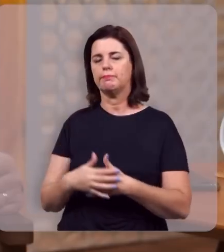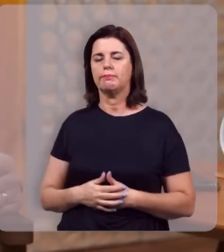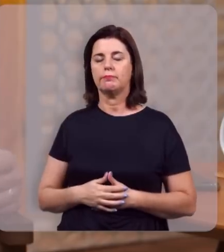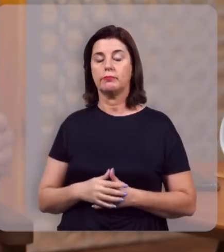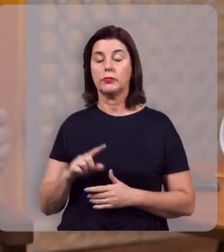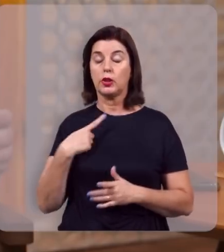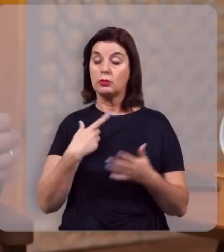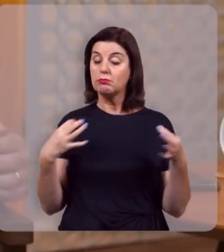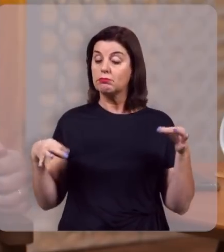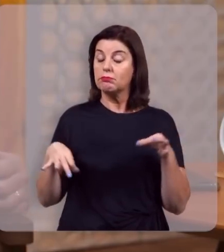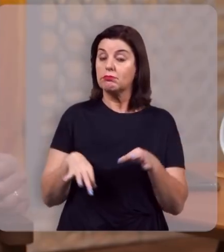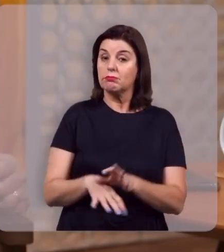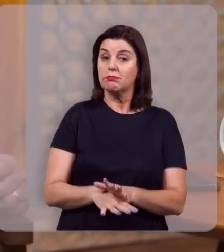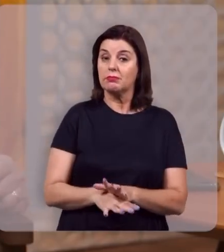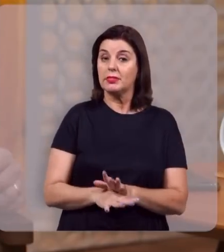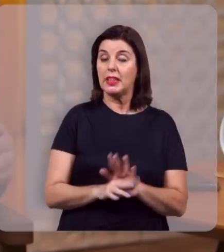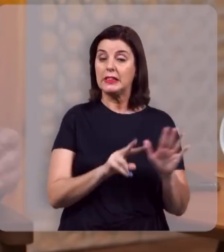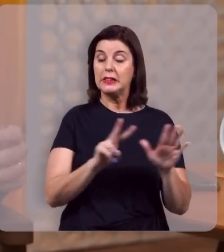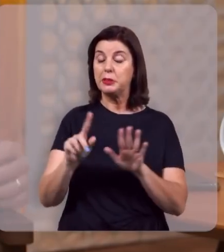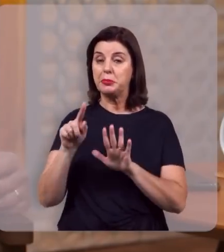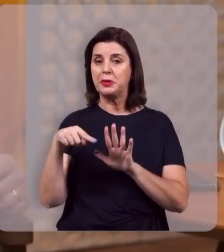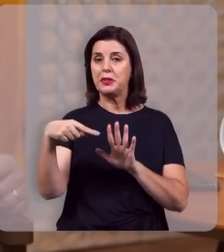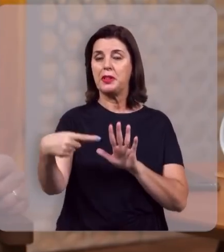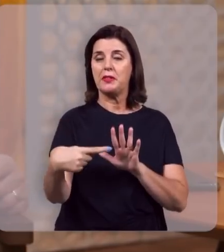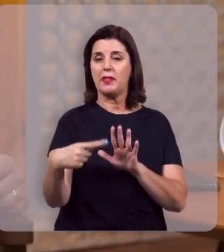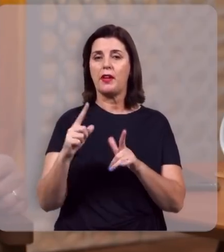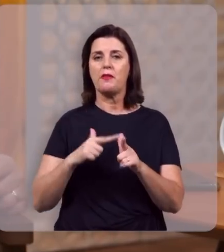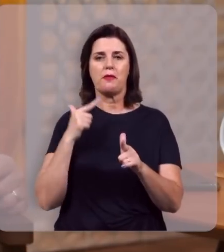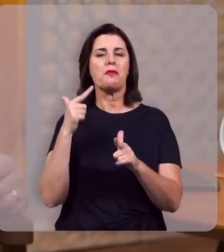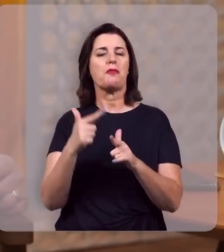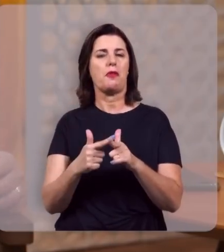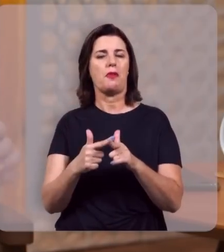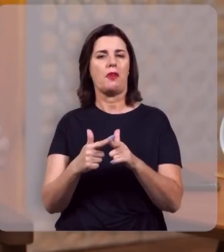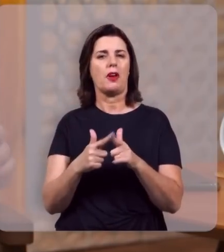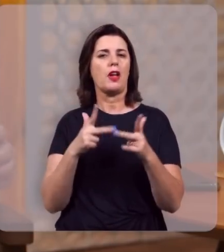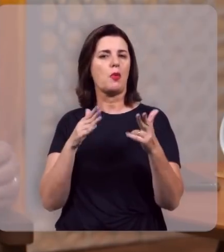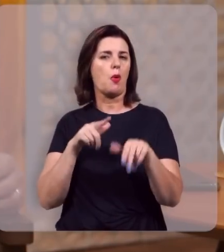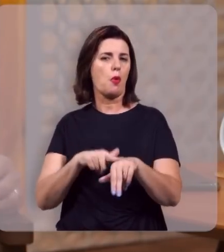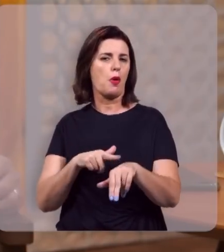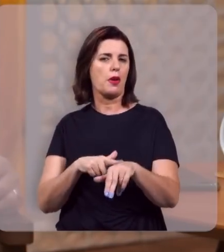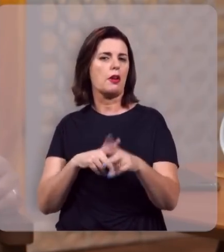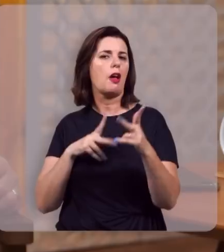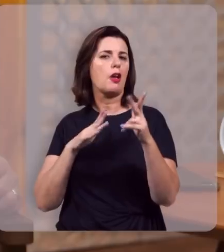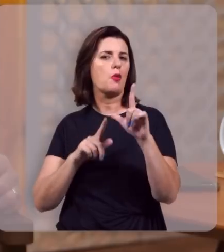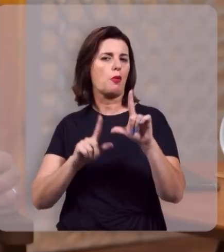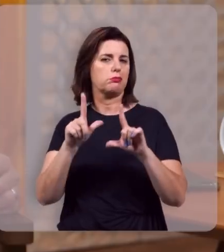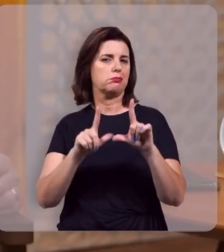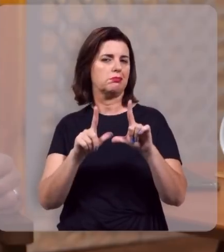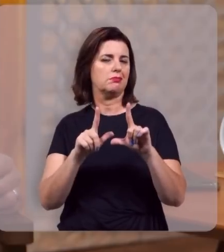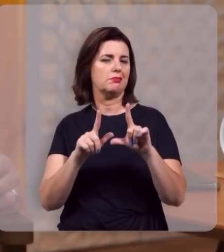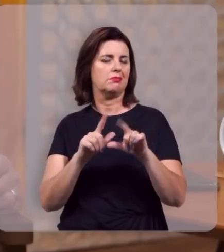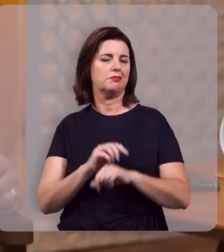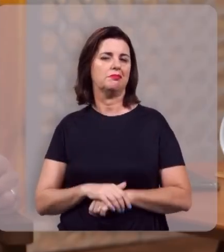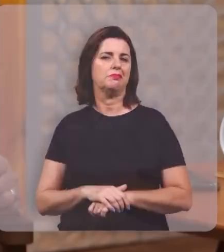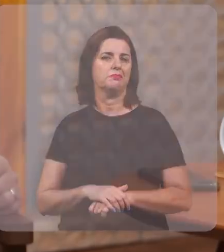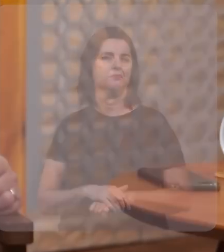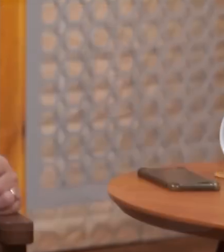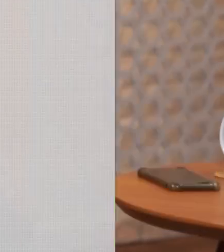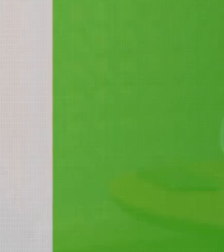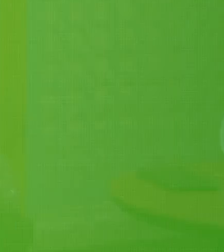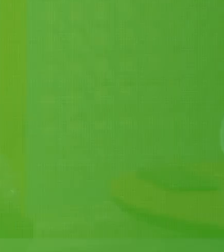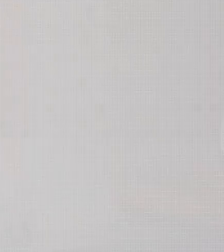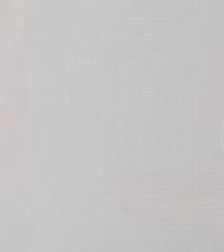trajetória de fé. A gente vai ficando por aqui, mas semana que vem a gente está de volta, nesse mesmo horário e nesse mesmo canal.